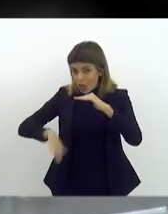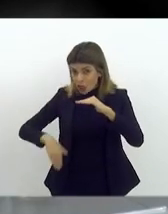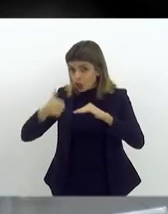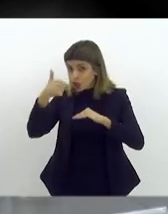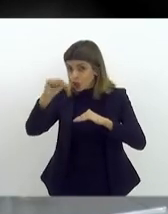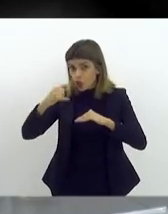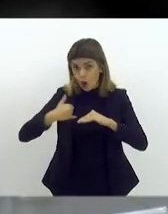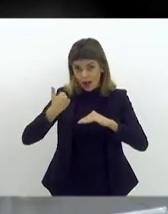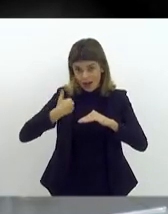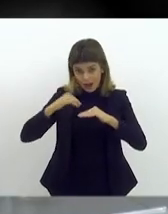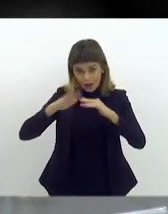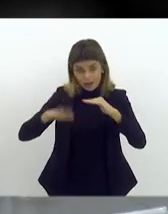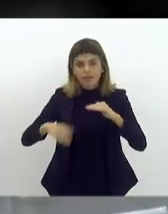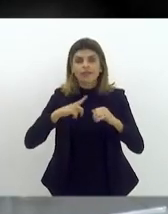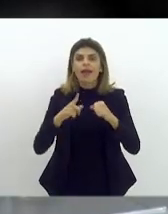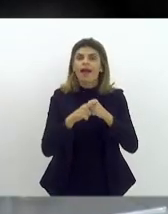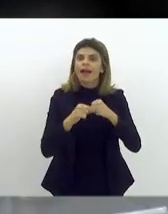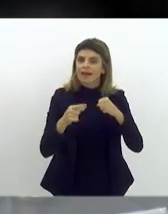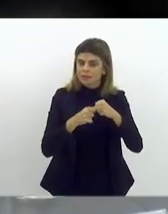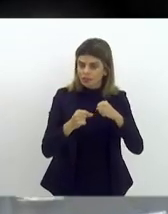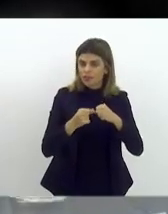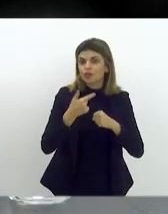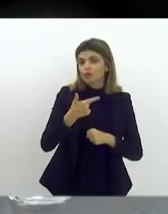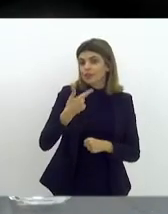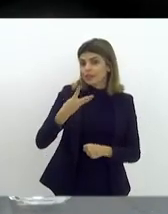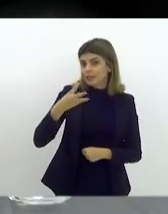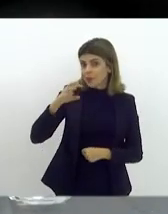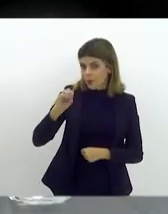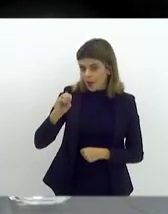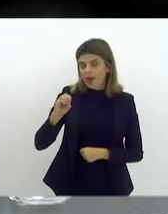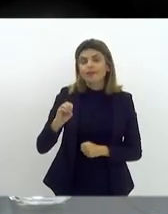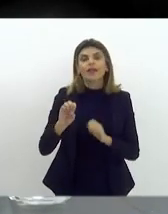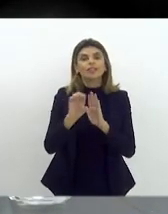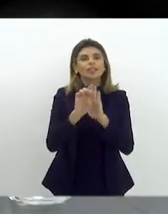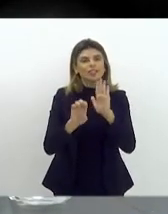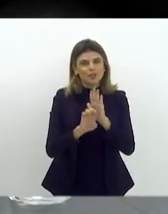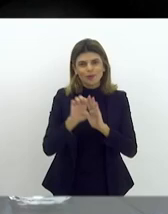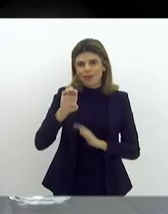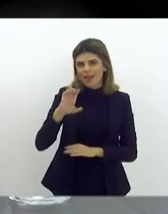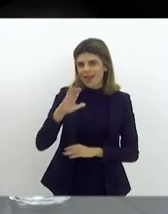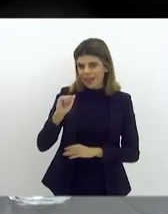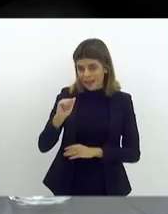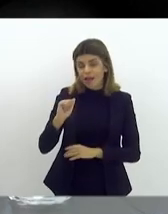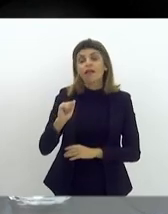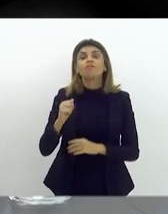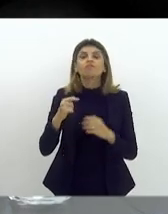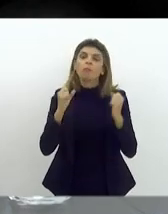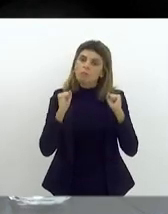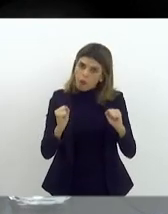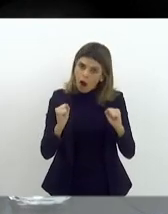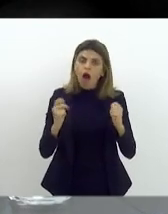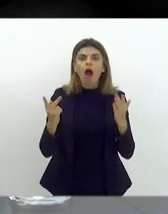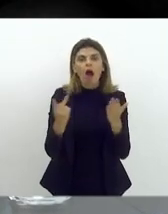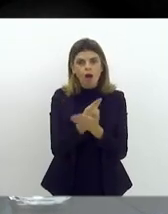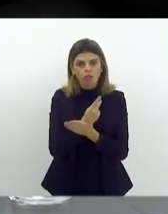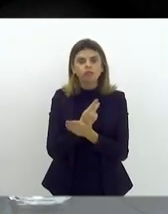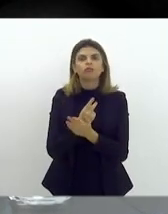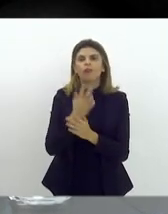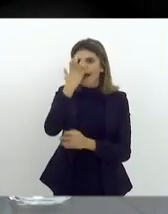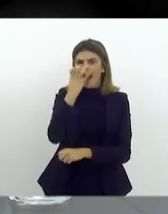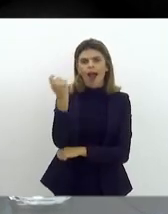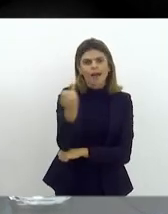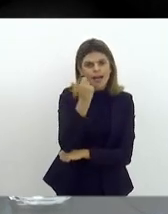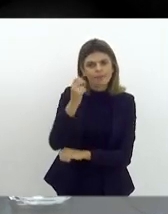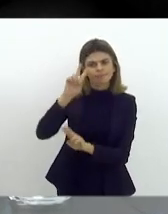do artigo 240 do ECA que é a lei 8.069 de 90 havendo uma repressão mais gravosa